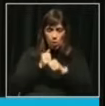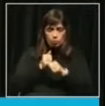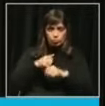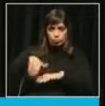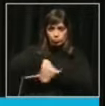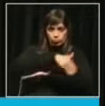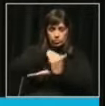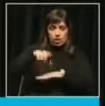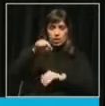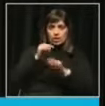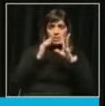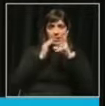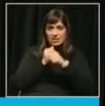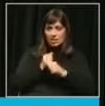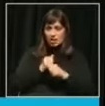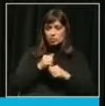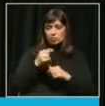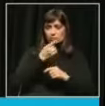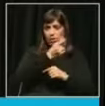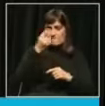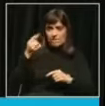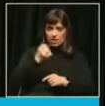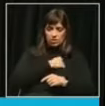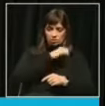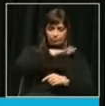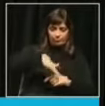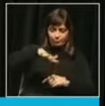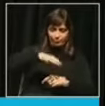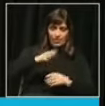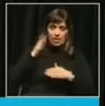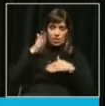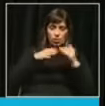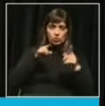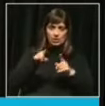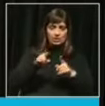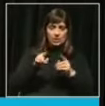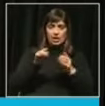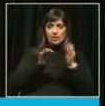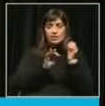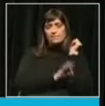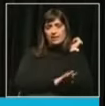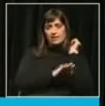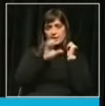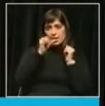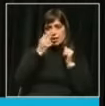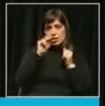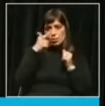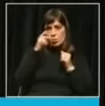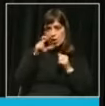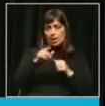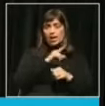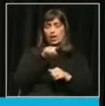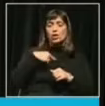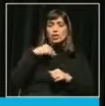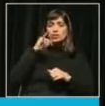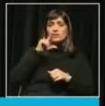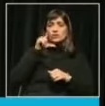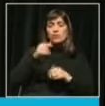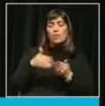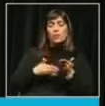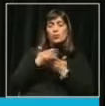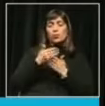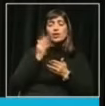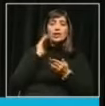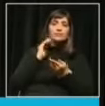e assaltos em várias zonas habitacionais na Freguesia de Baltar iniciativa Liberal através do seu membro propõe que a assembleia Municipal de Braga